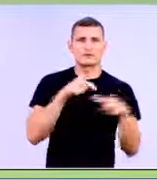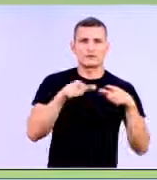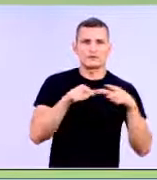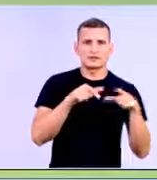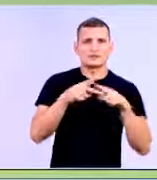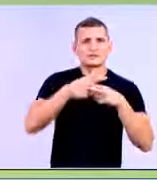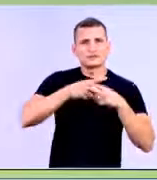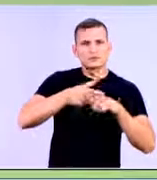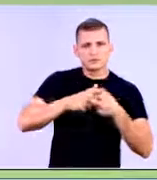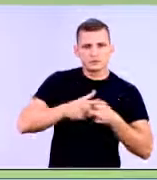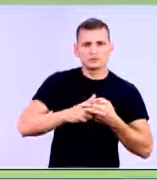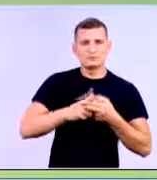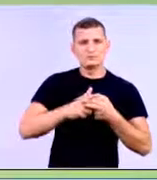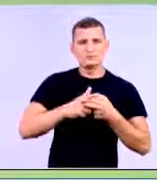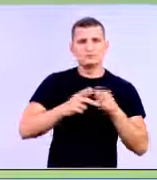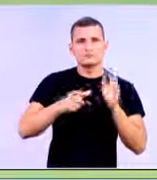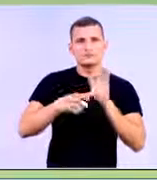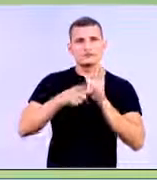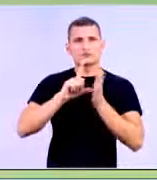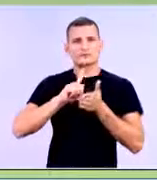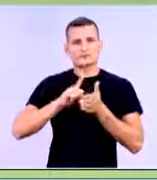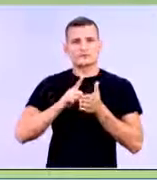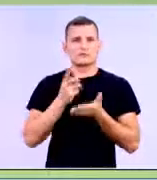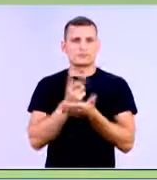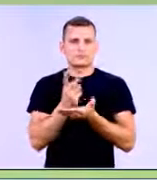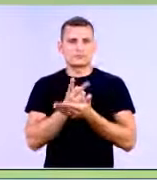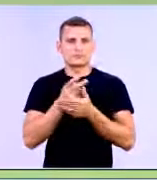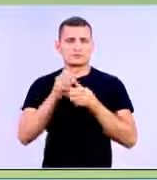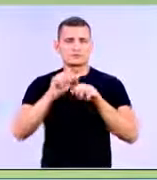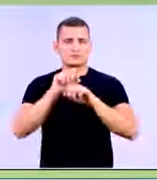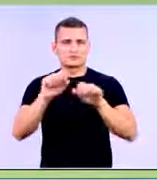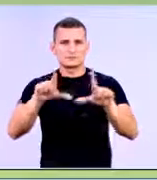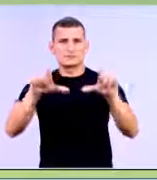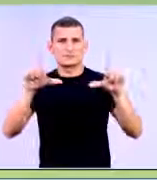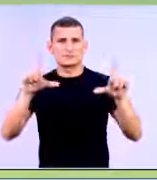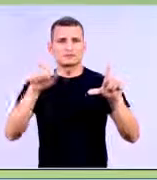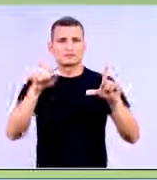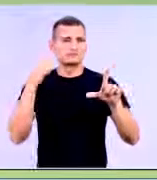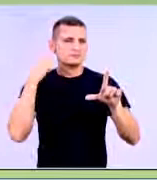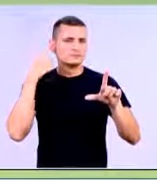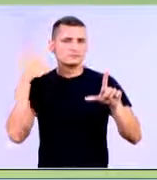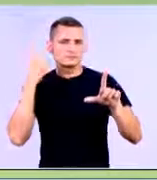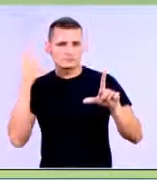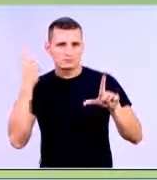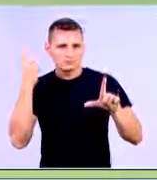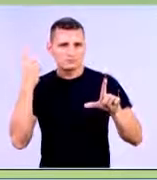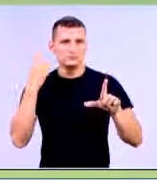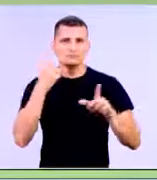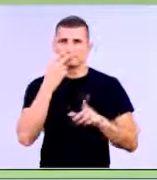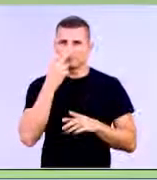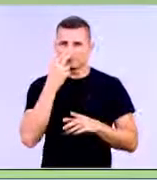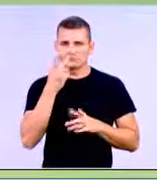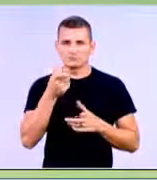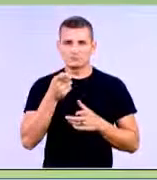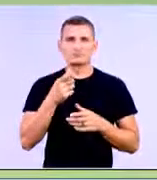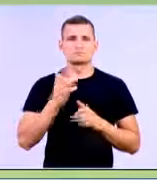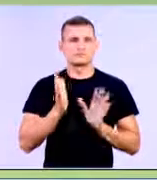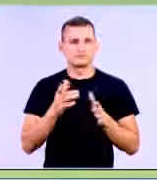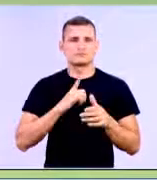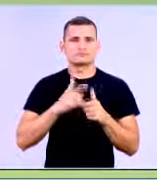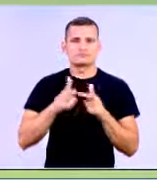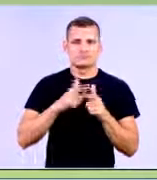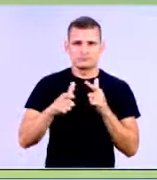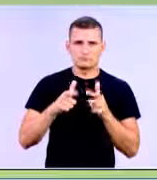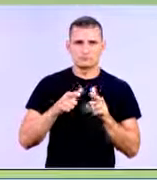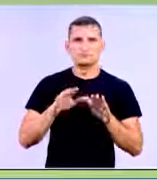preventiva. É a mesma coisa. Liga a máquina, ela começa a emitir aquele barulho que parece que vai levantar voo, já tem problema.